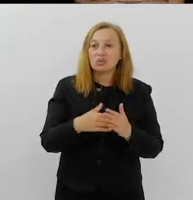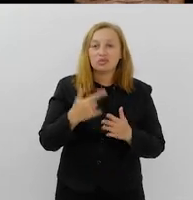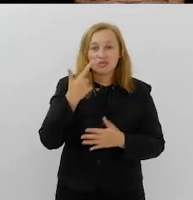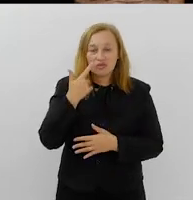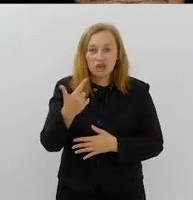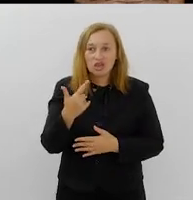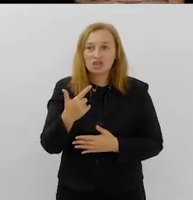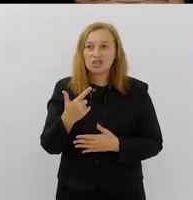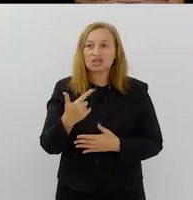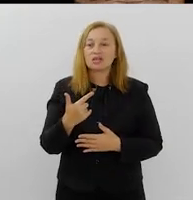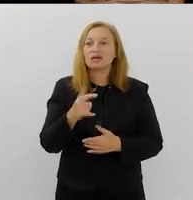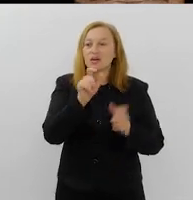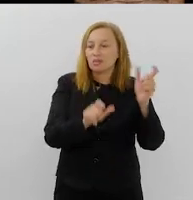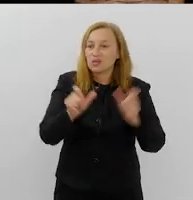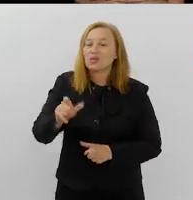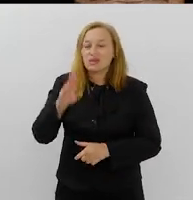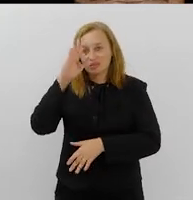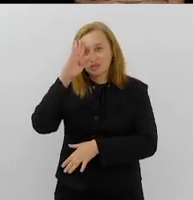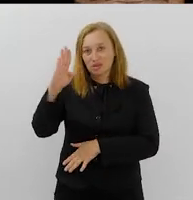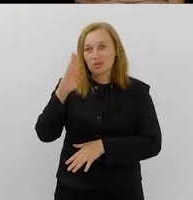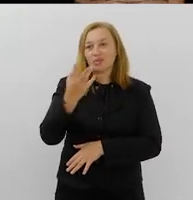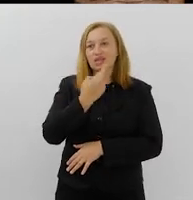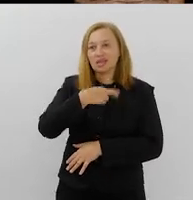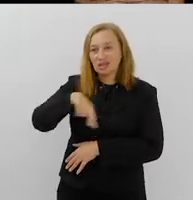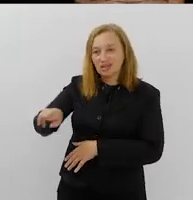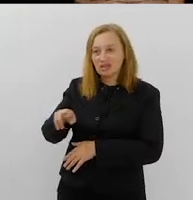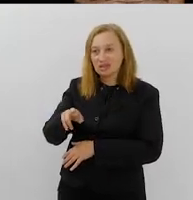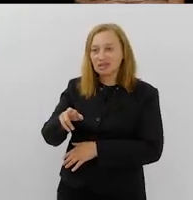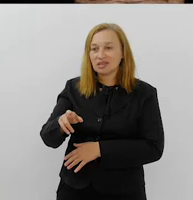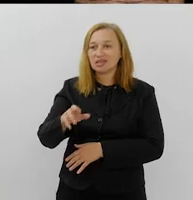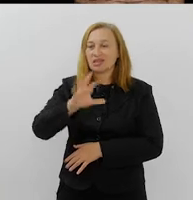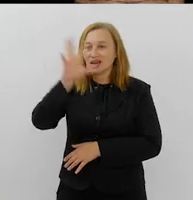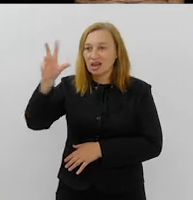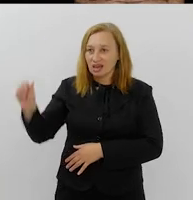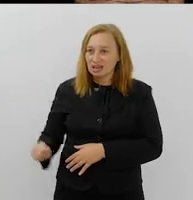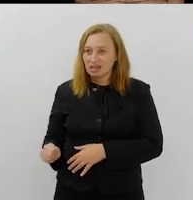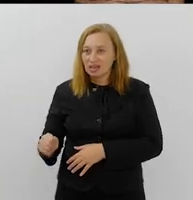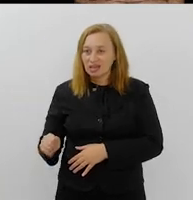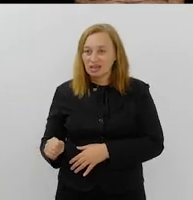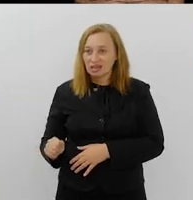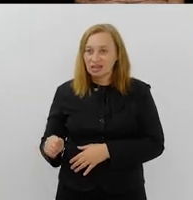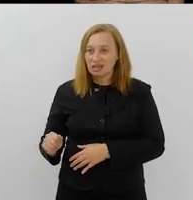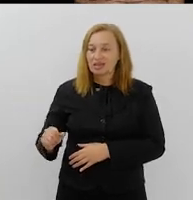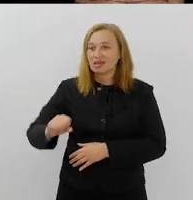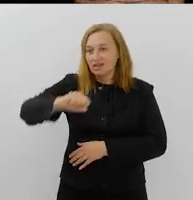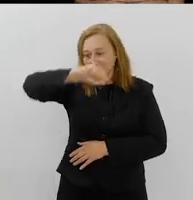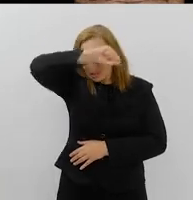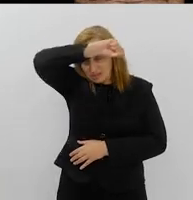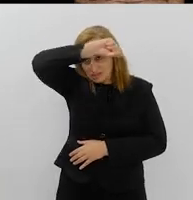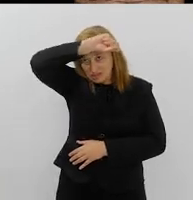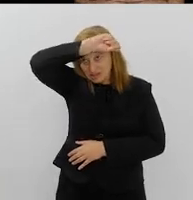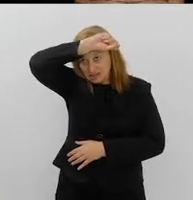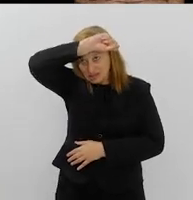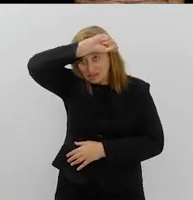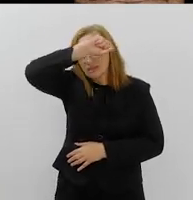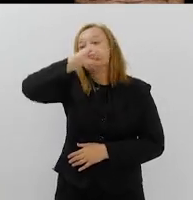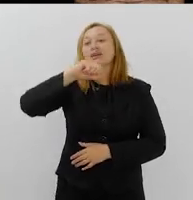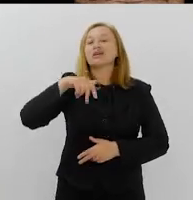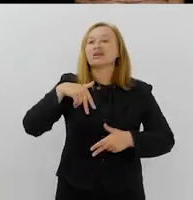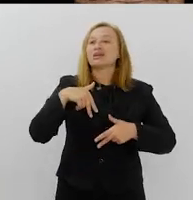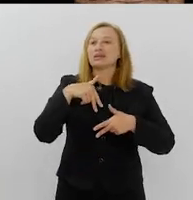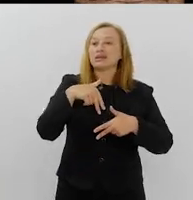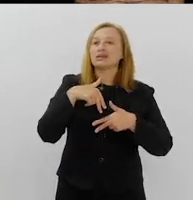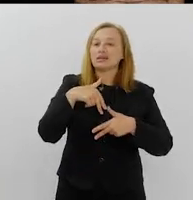porque tem pessoas, principalmente na religião de matrizes africanas, Umbanda e